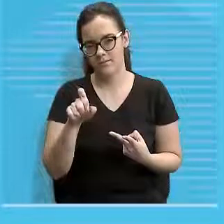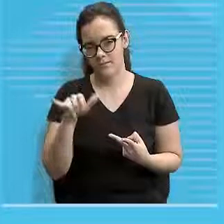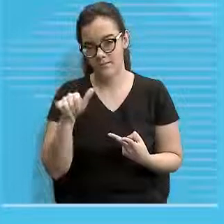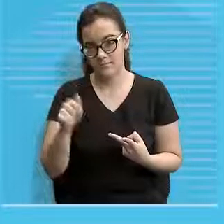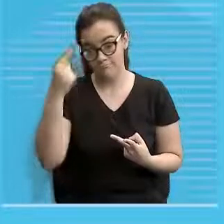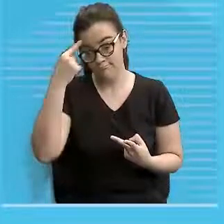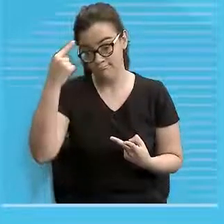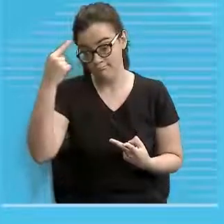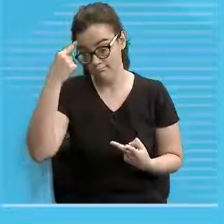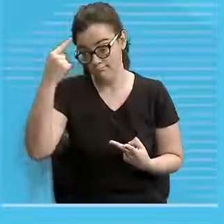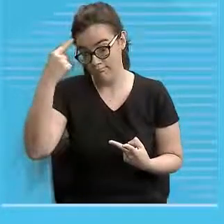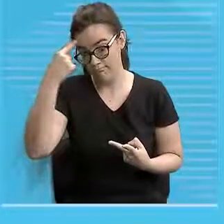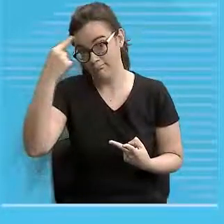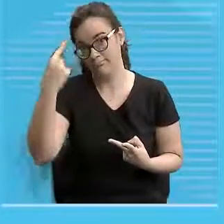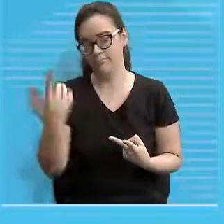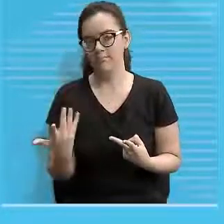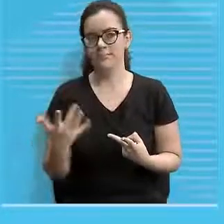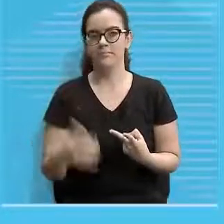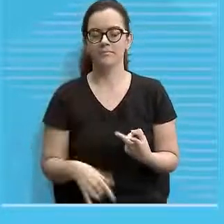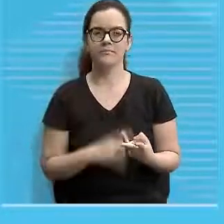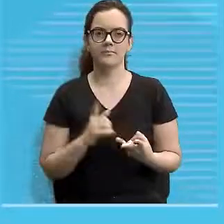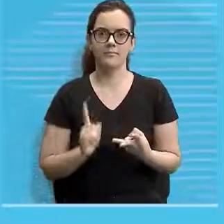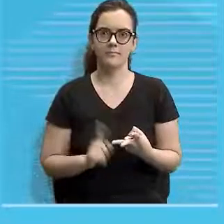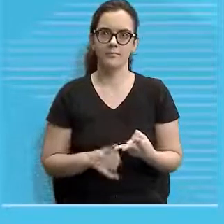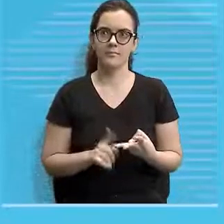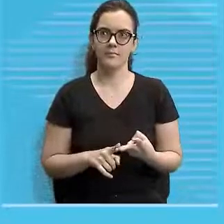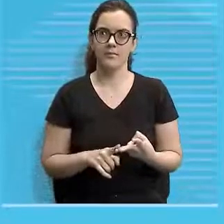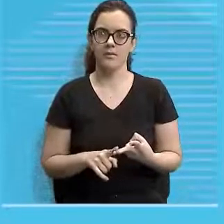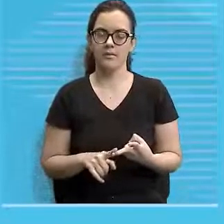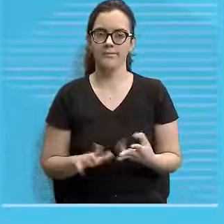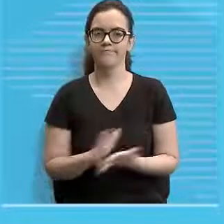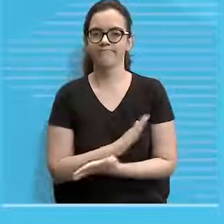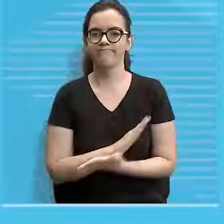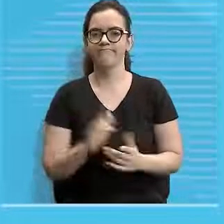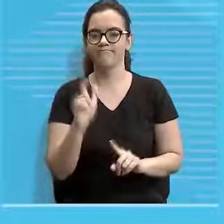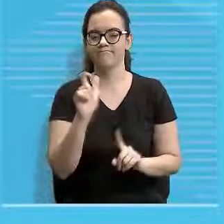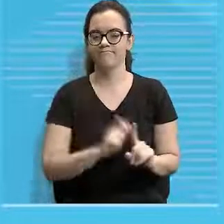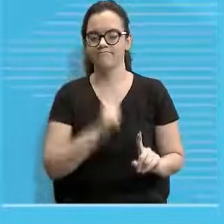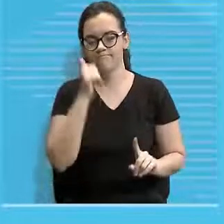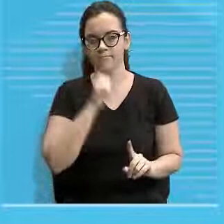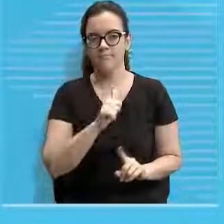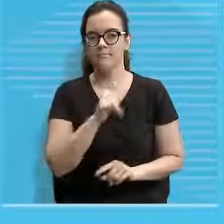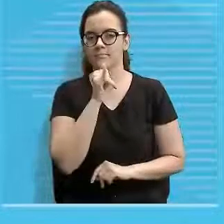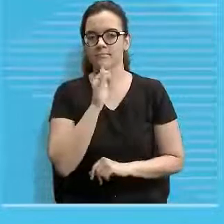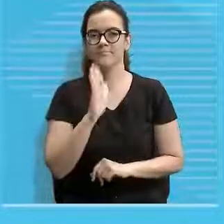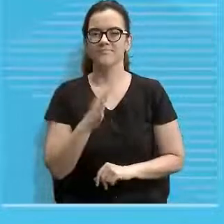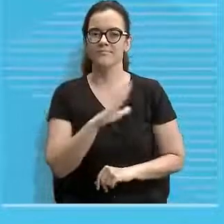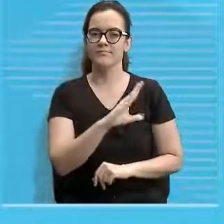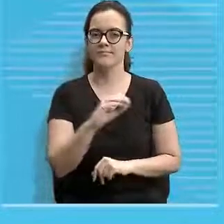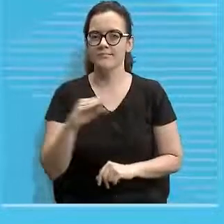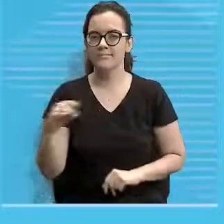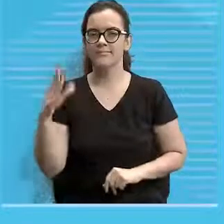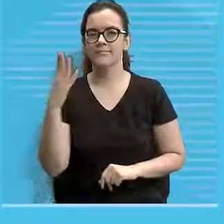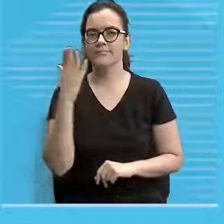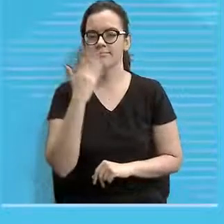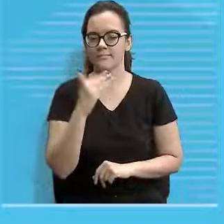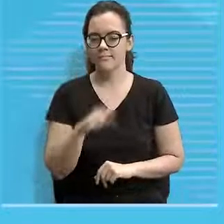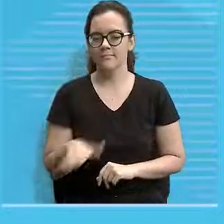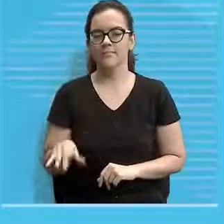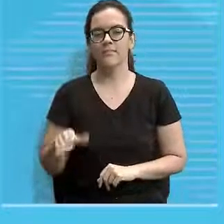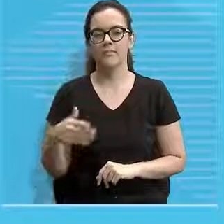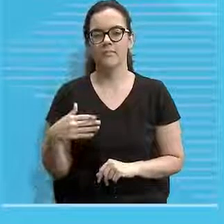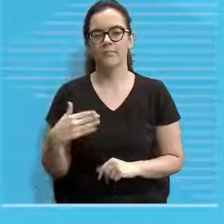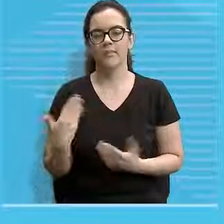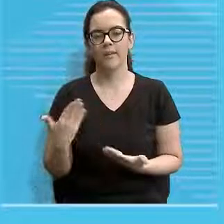que são impactadas por isso, nós temos mulheres que cada vez mais jovens se submetem a procedimentos estéticos,